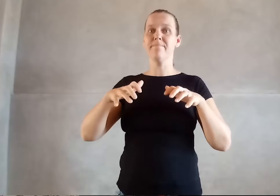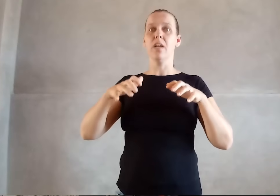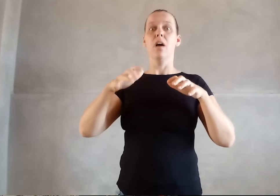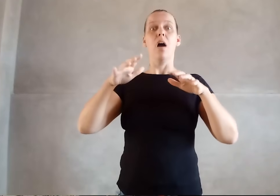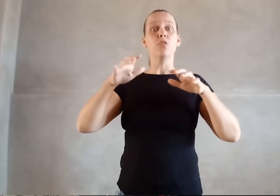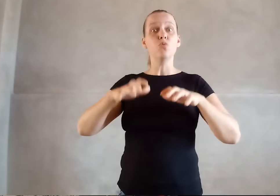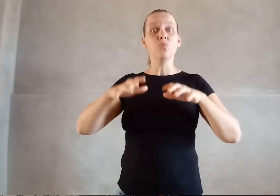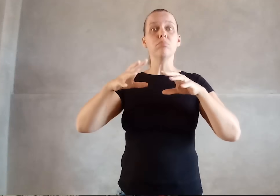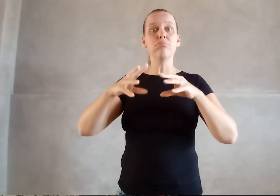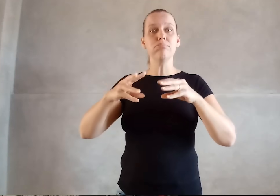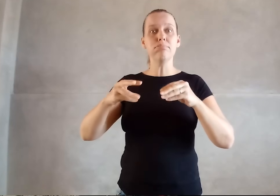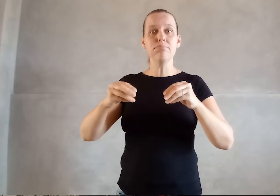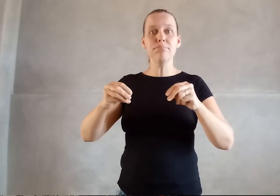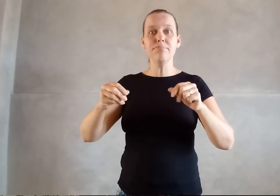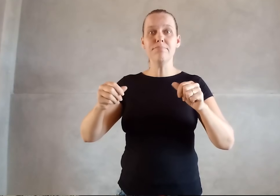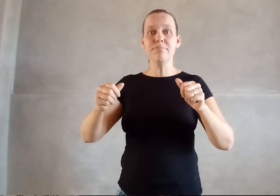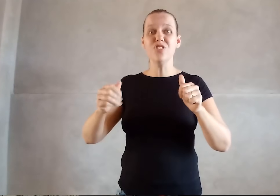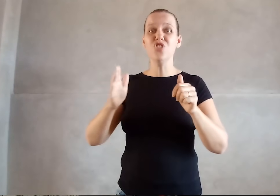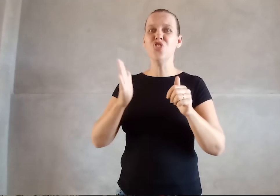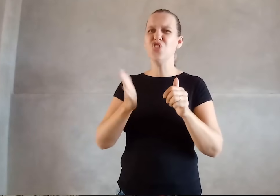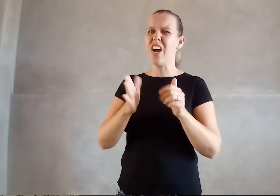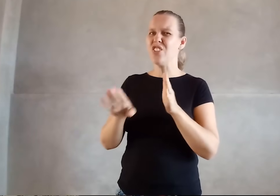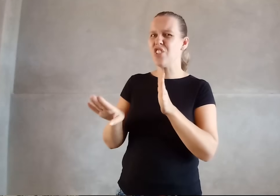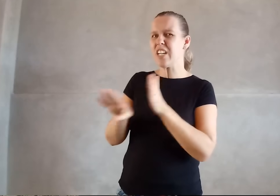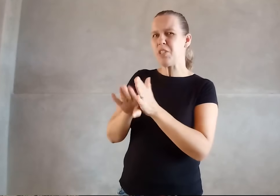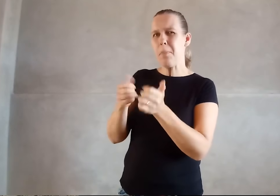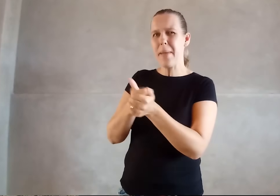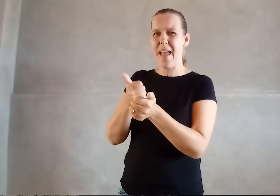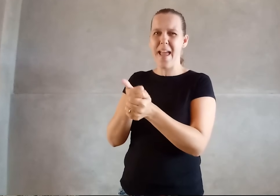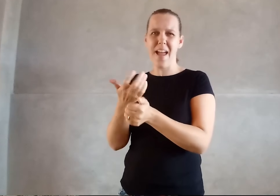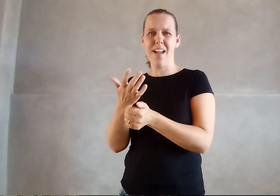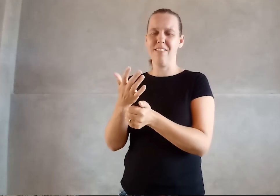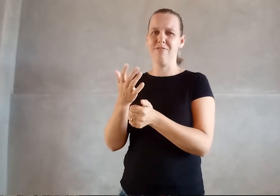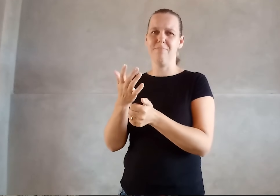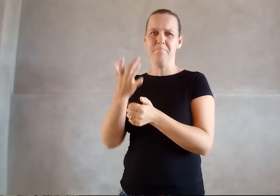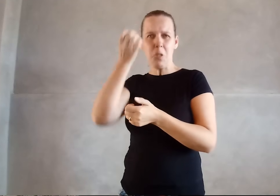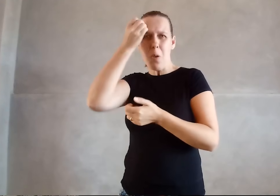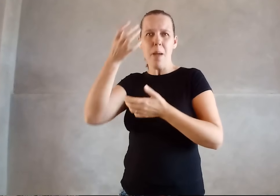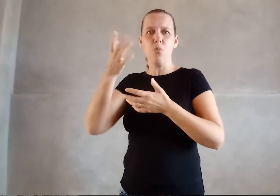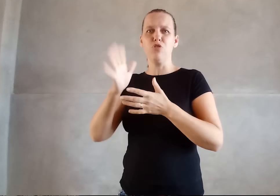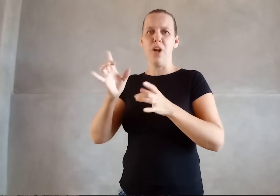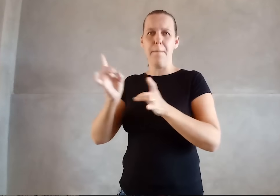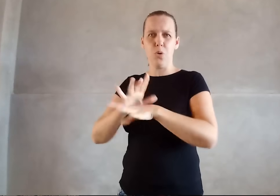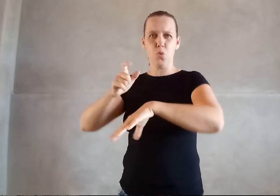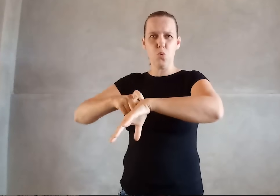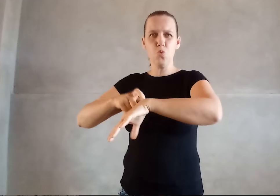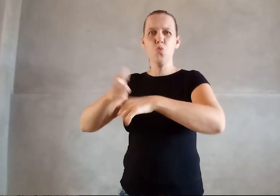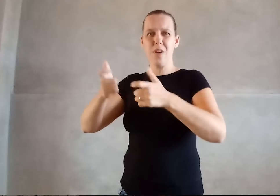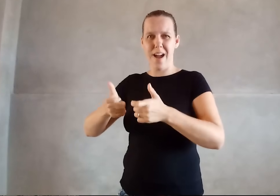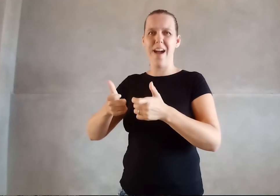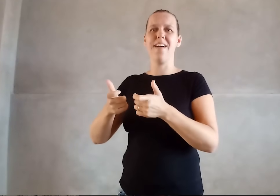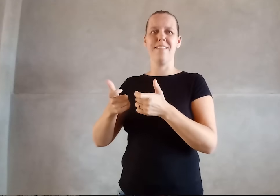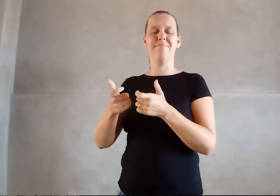parando, e quando eles estavam chegando próximo àquele lugar, ou quando chegaram, os detalhes eu não me lembro muito bem, mas a grande